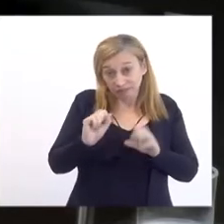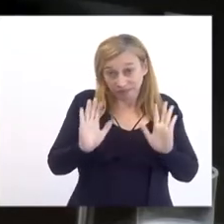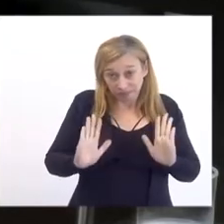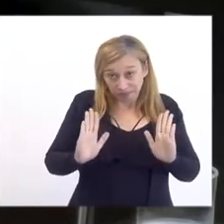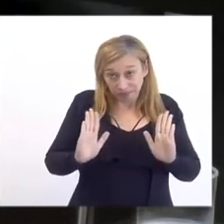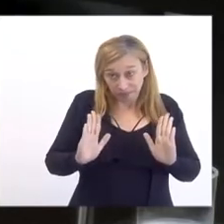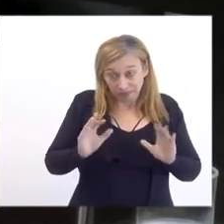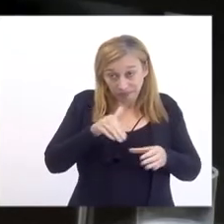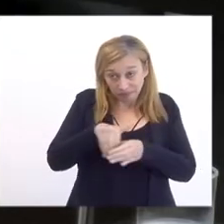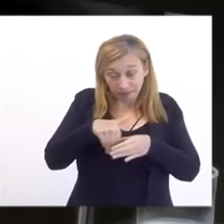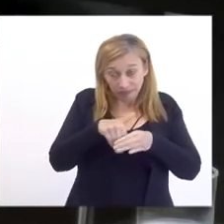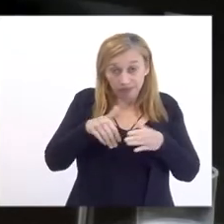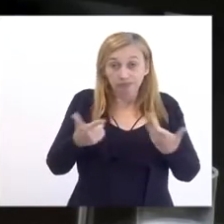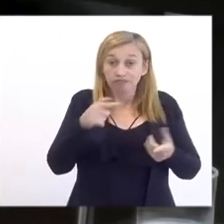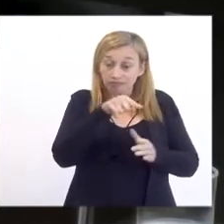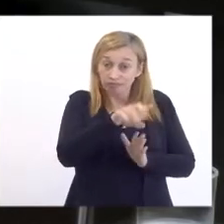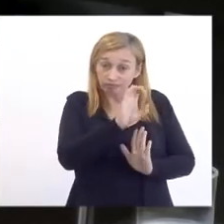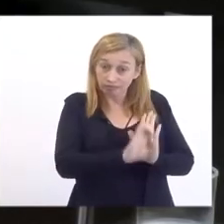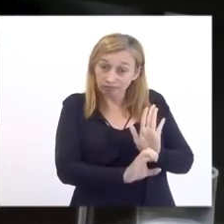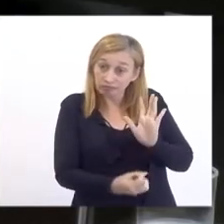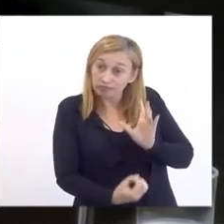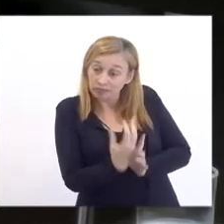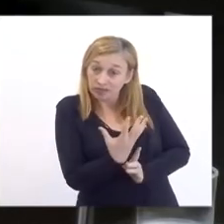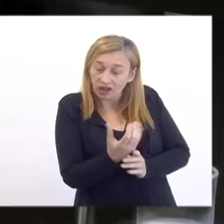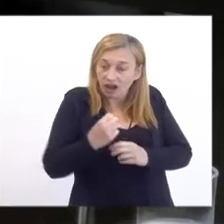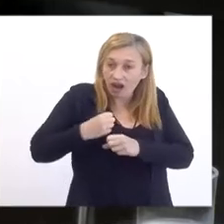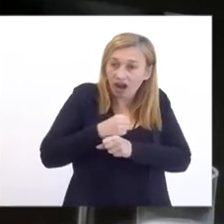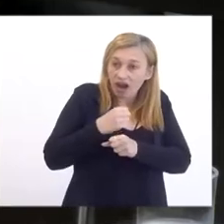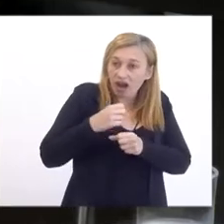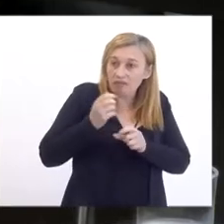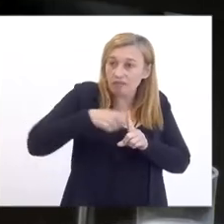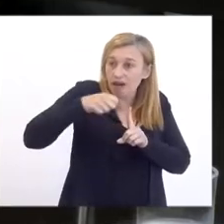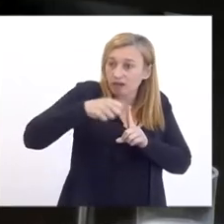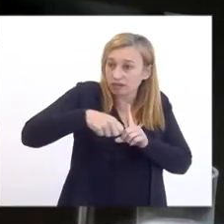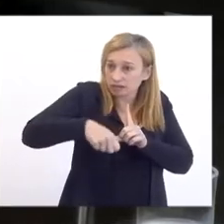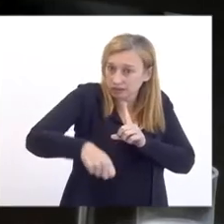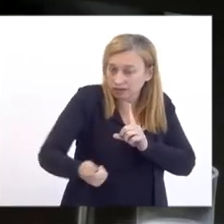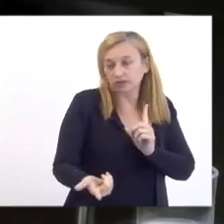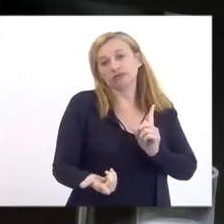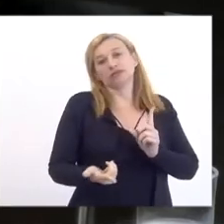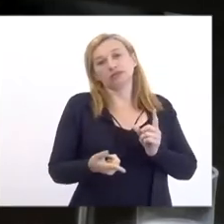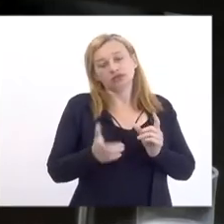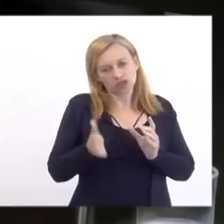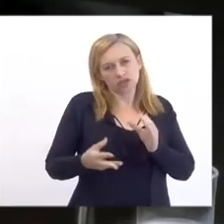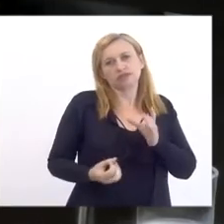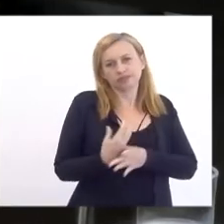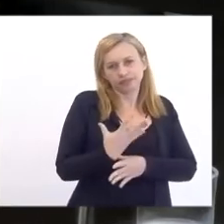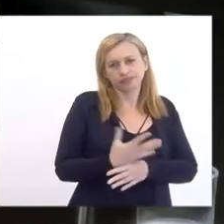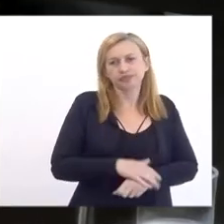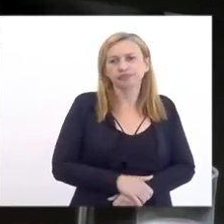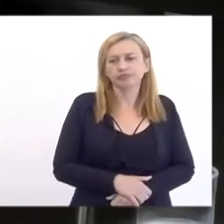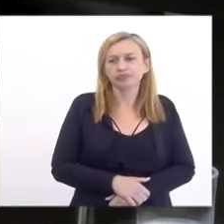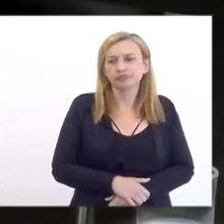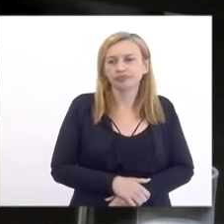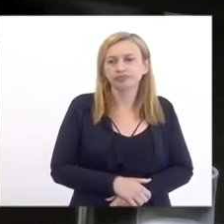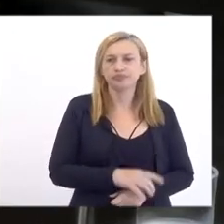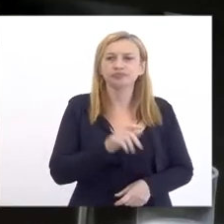E essas emendas estão feitas há meses. há meses.